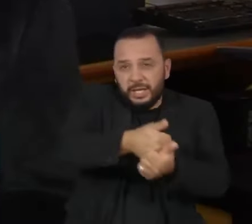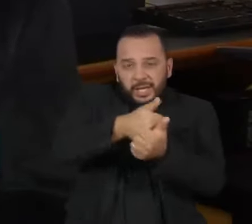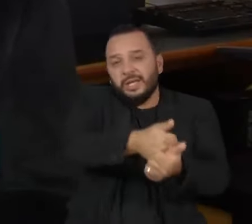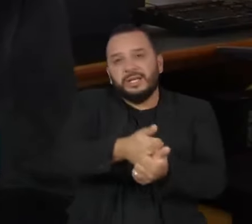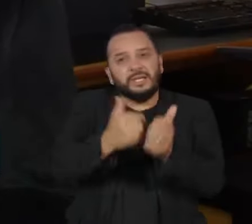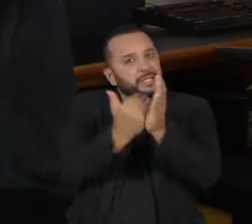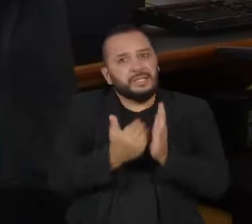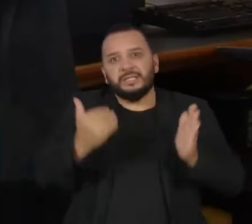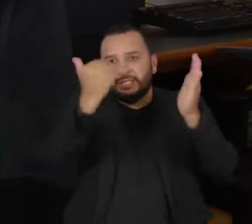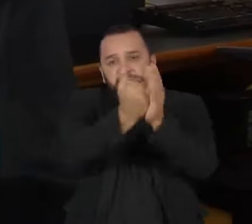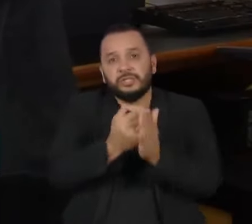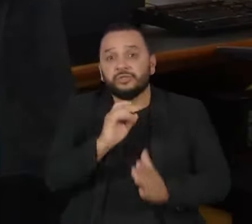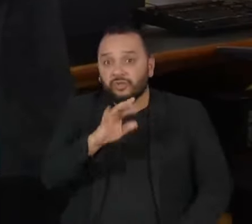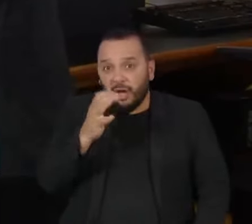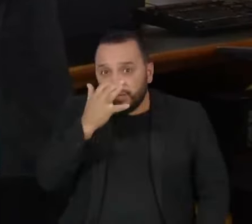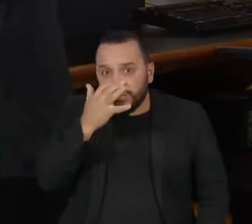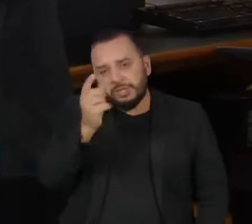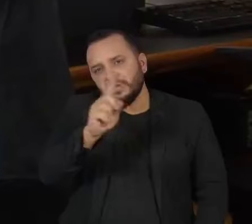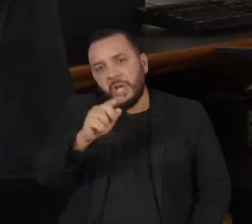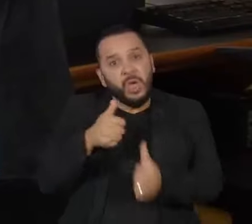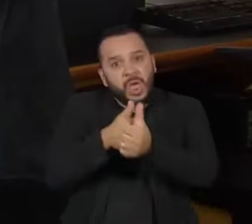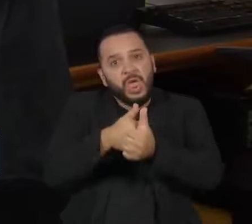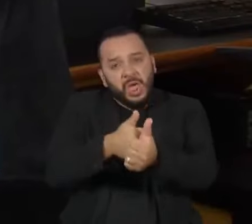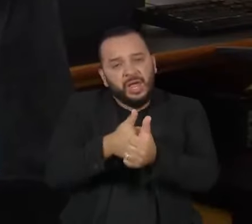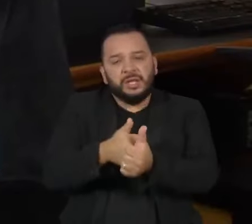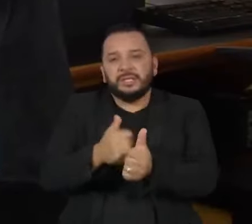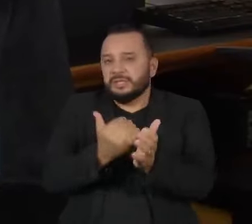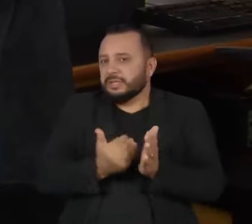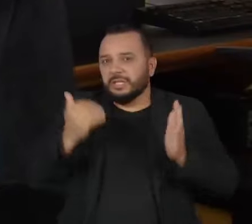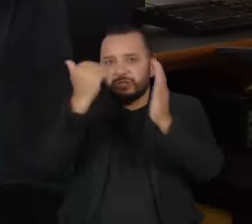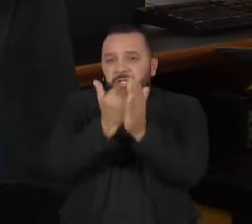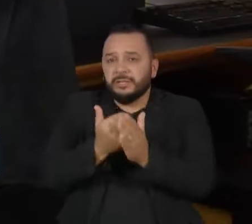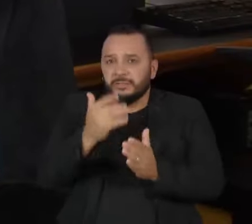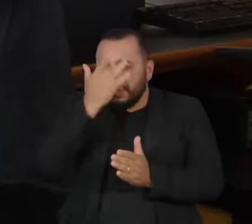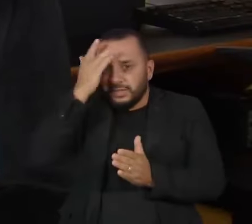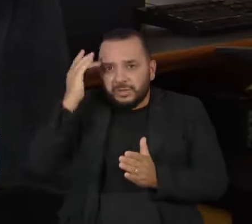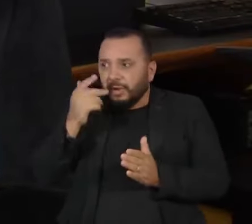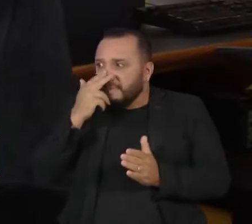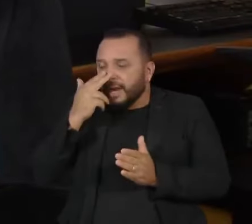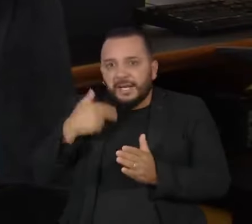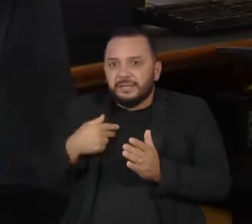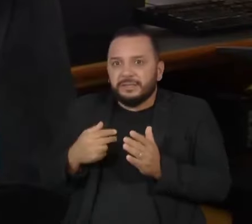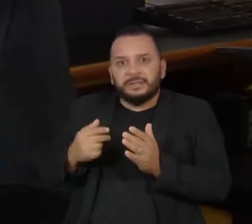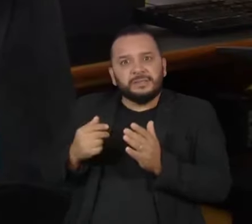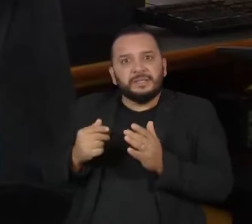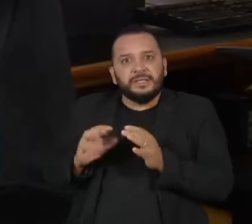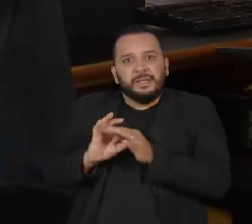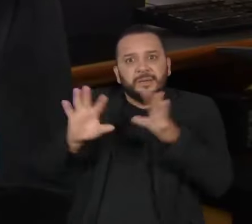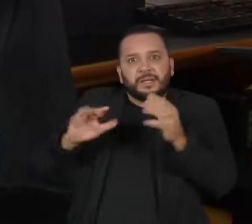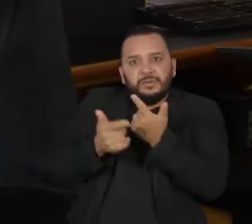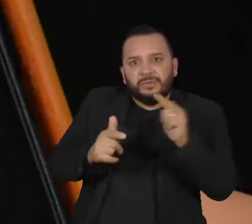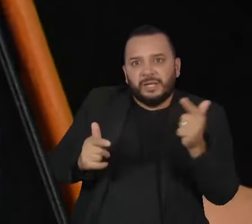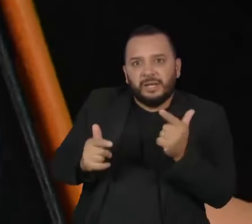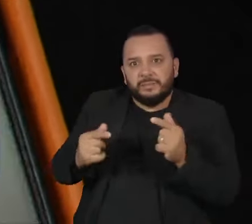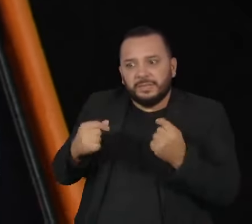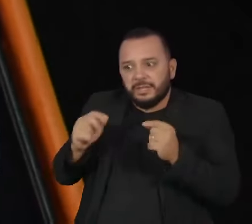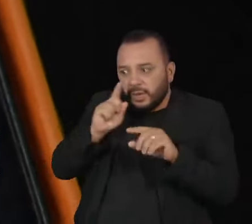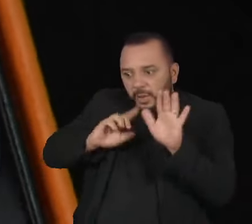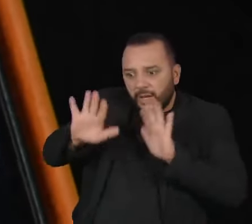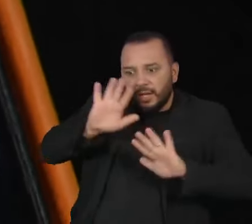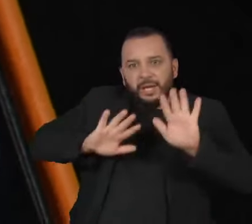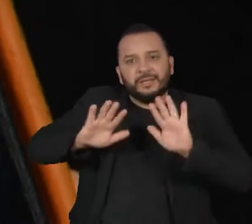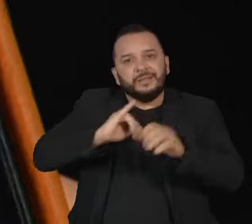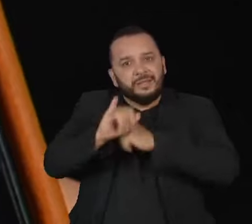o campo da admiração e tiram a liberdade pessoal das vítimas, seja na internet ou presencialmente. No